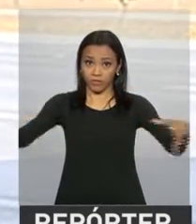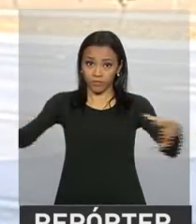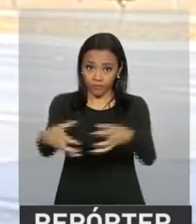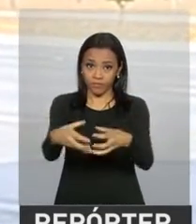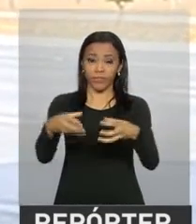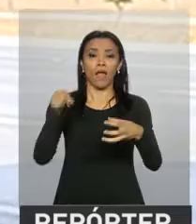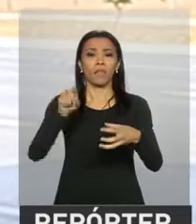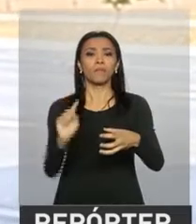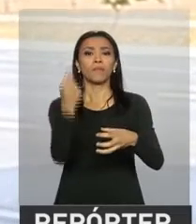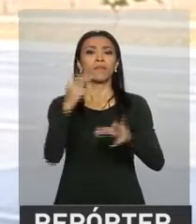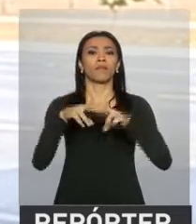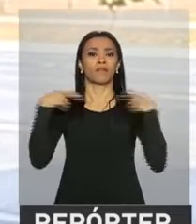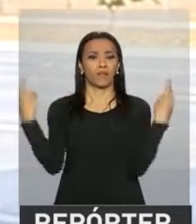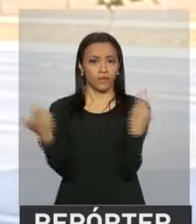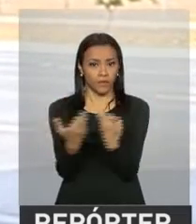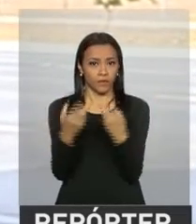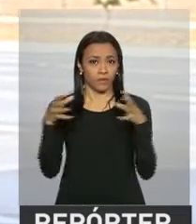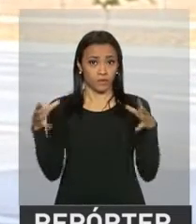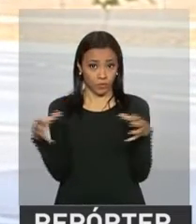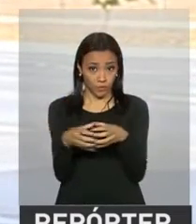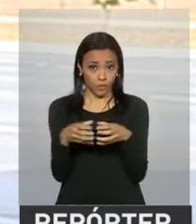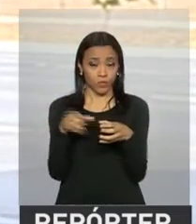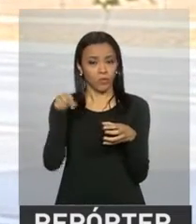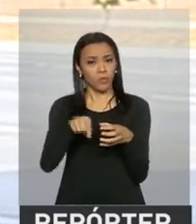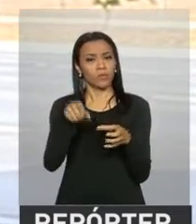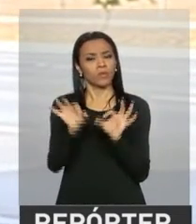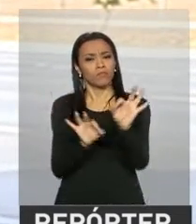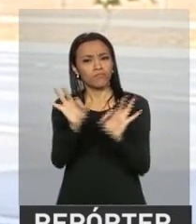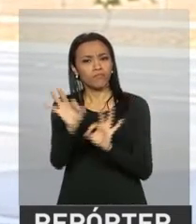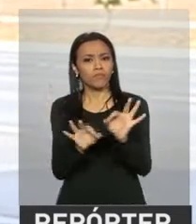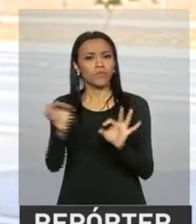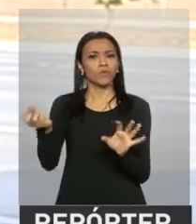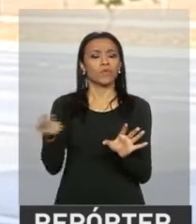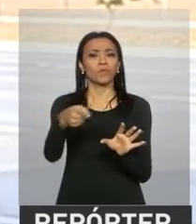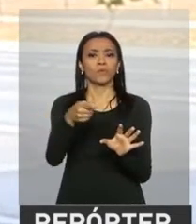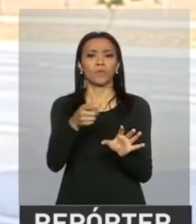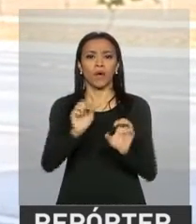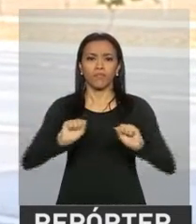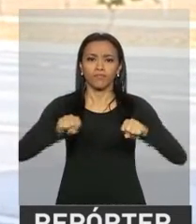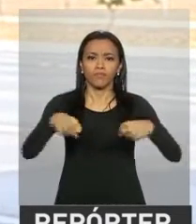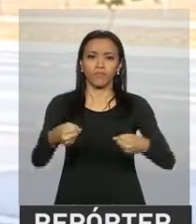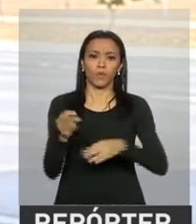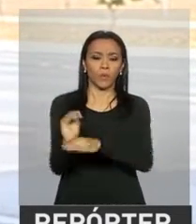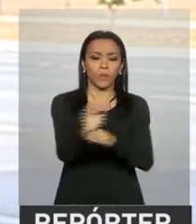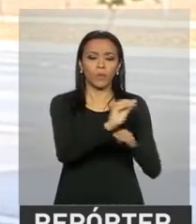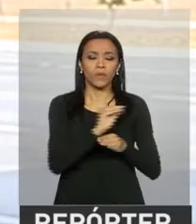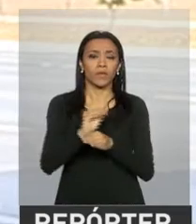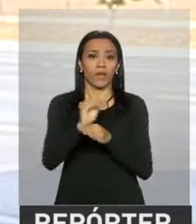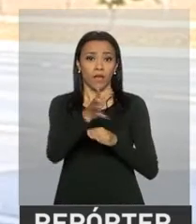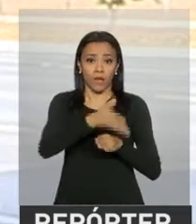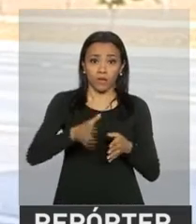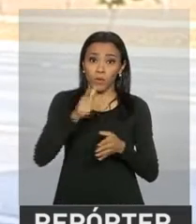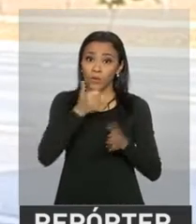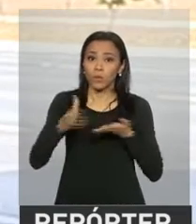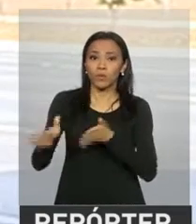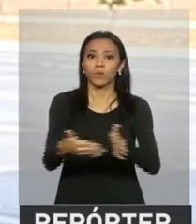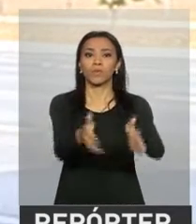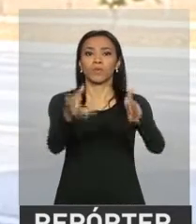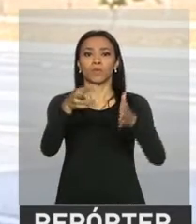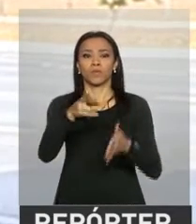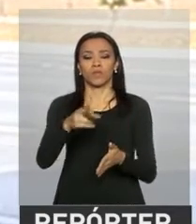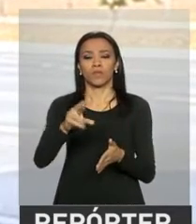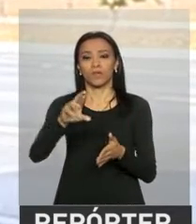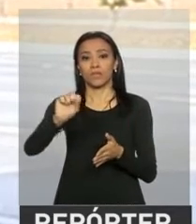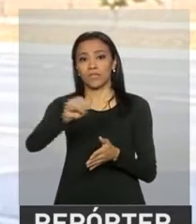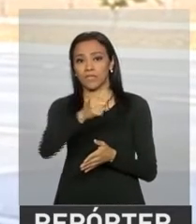a primeira reunião da Câmara Técnica do Plano Novo Chico, que busca revitalizar a bacia do Rio São Francisco. Serão